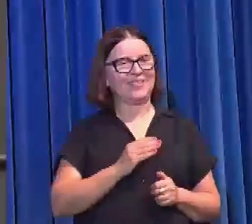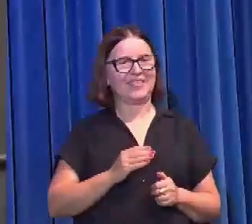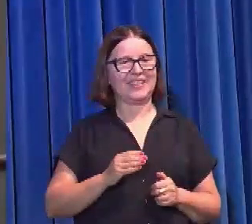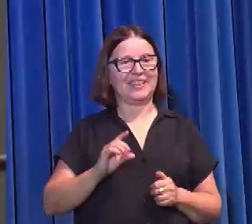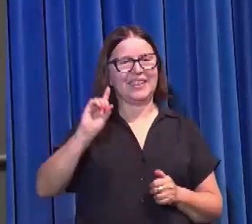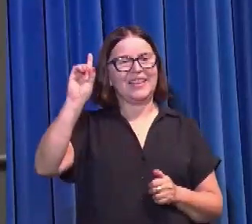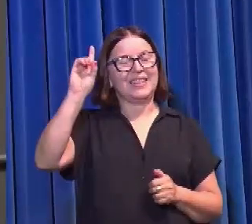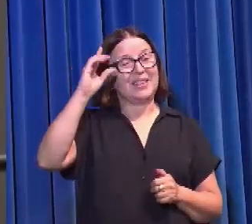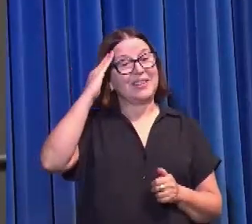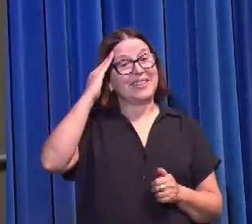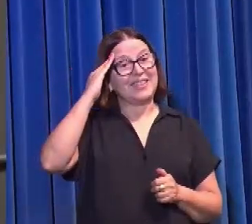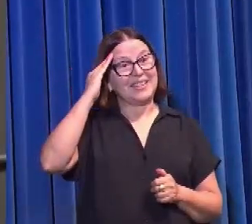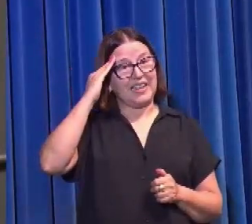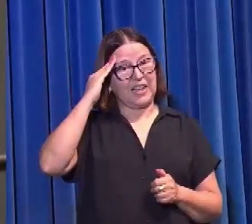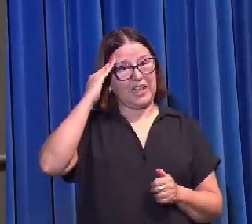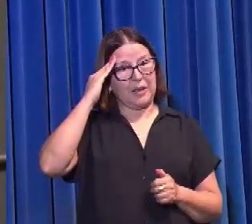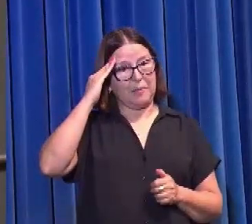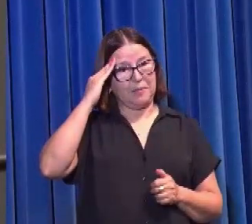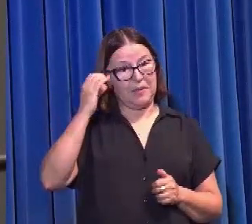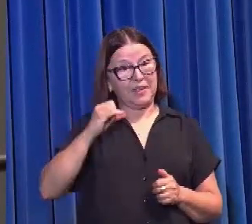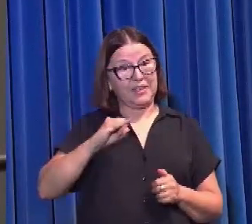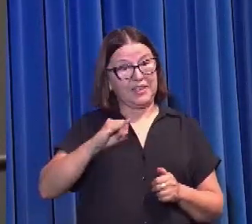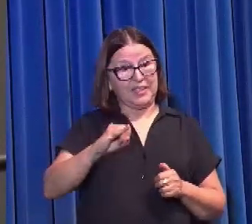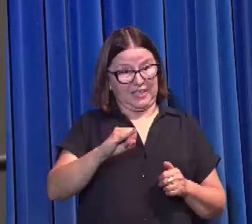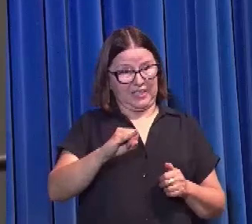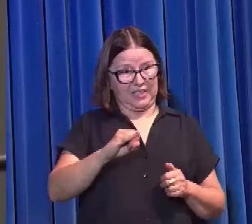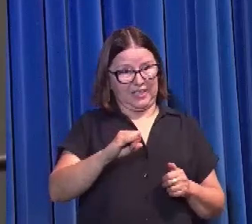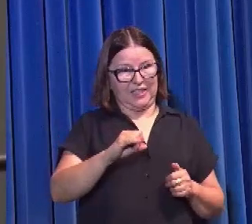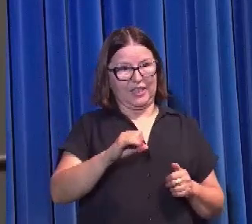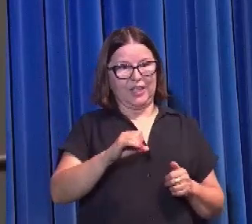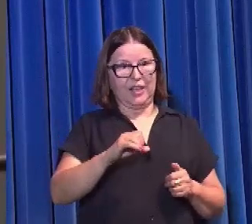sabe que você não gosta muito de ler Bíblia, e eu também.